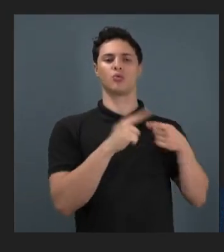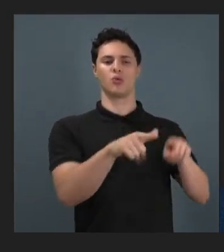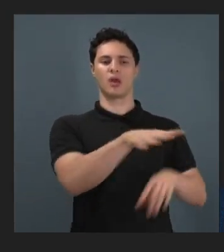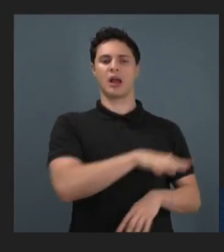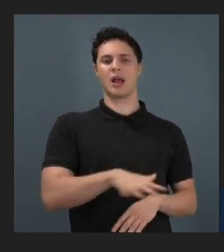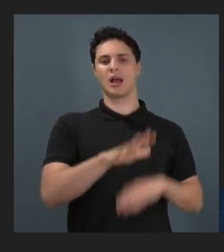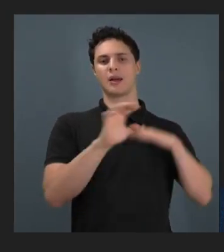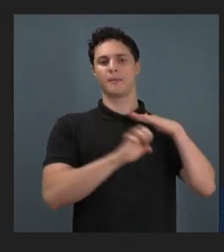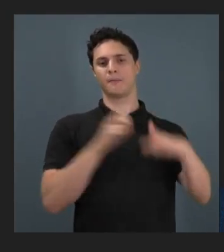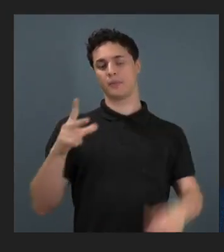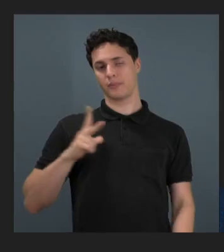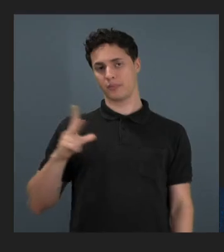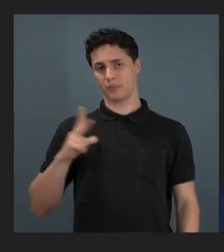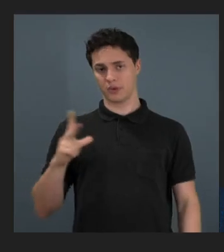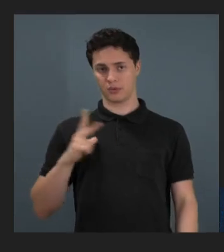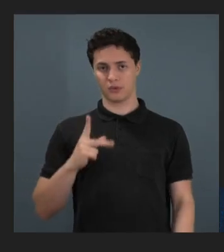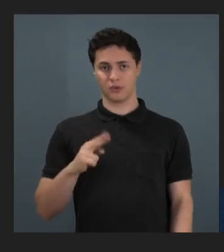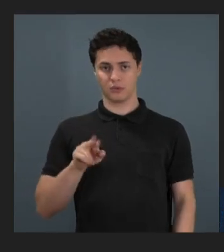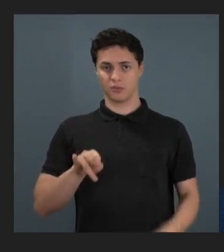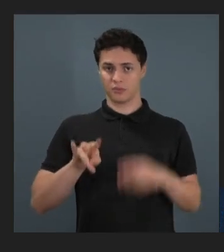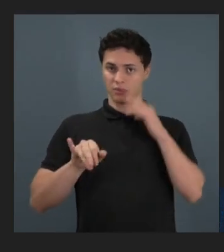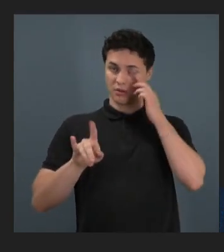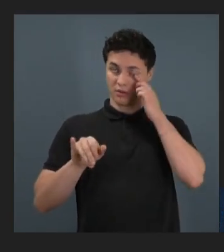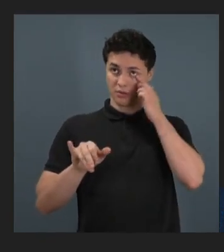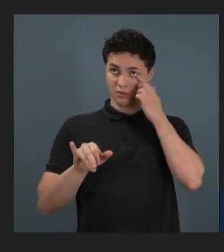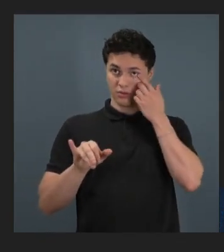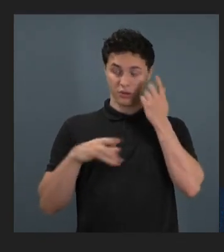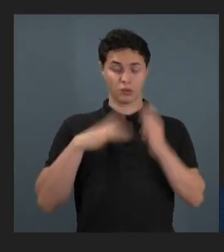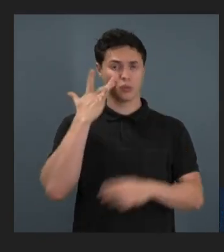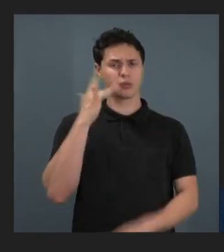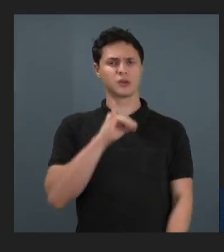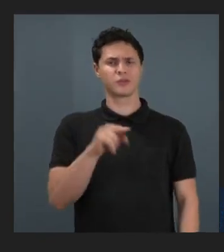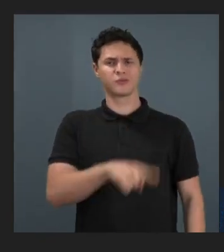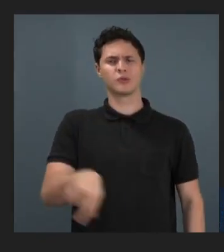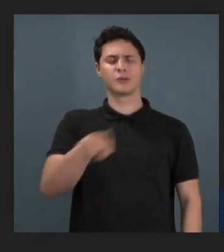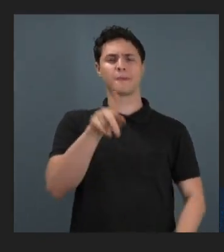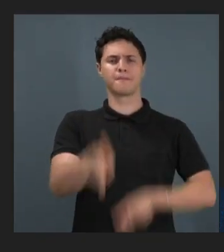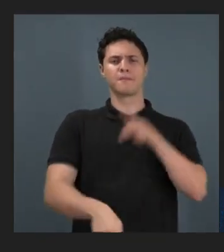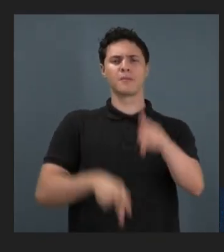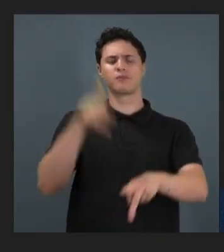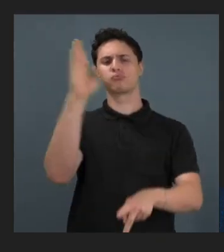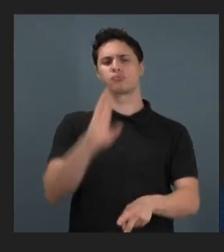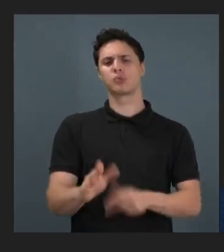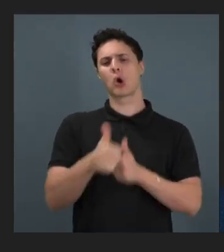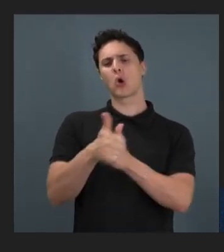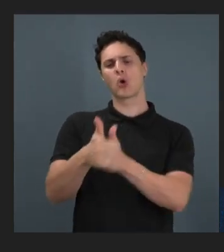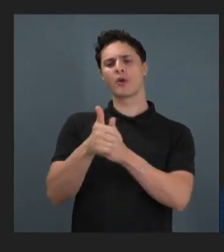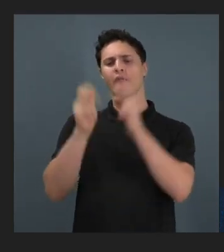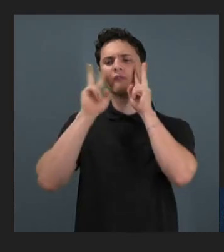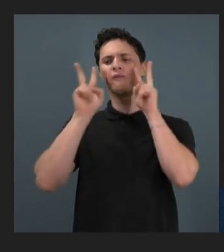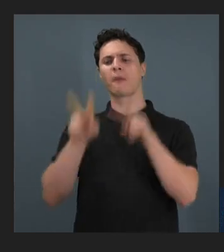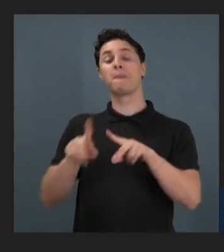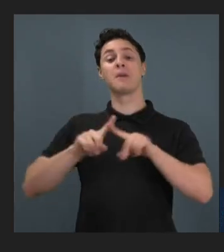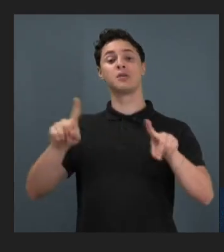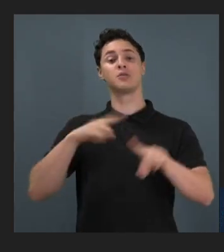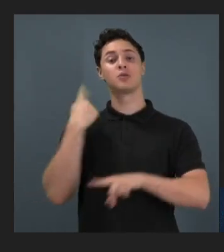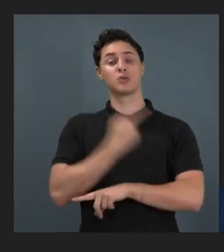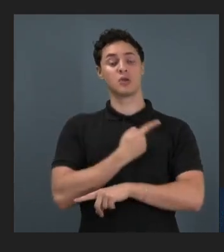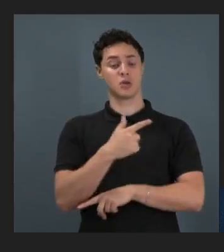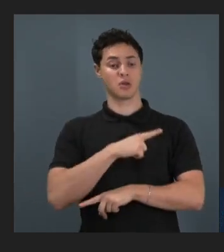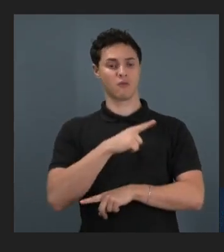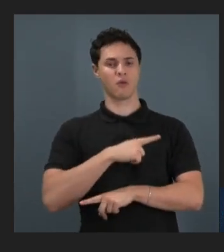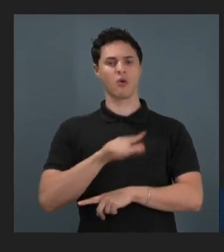privada. Eu não sei se os brasileiros acompanharam aí, mas nós tivemos